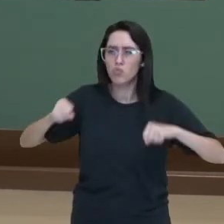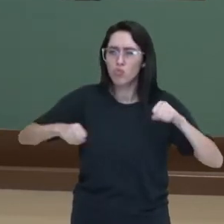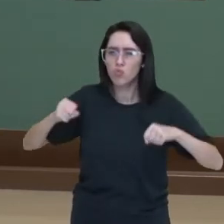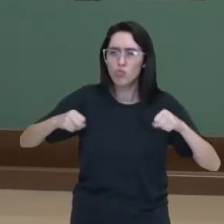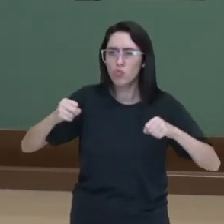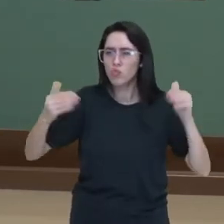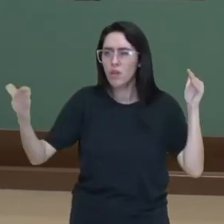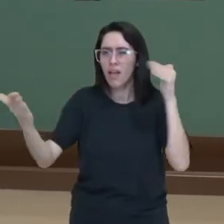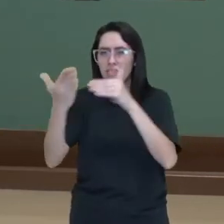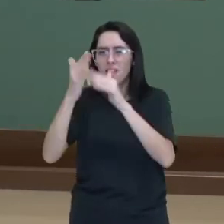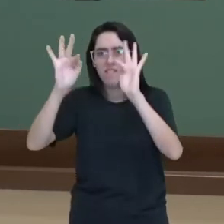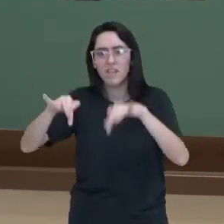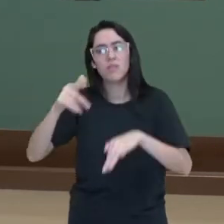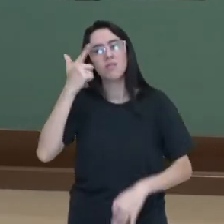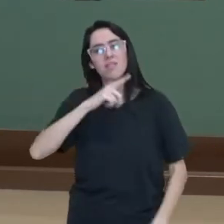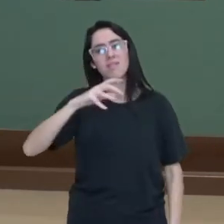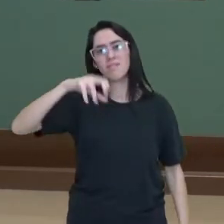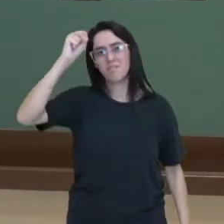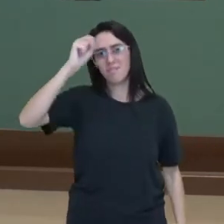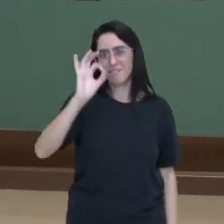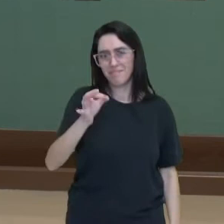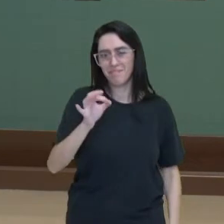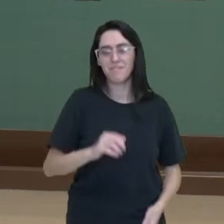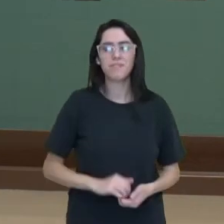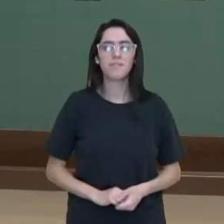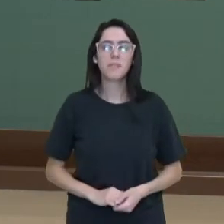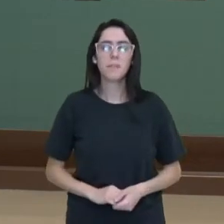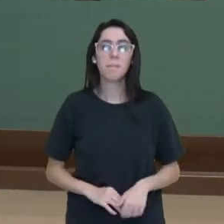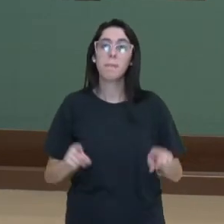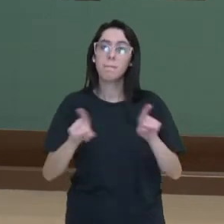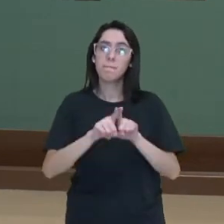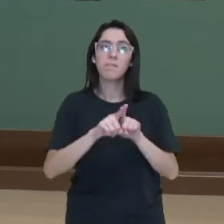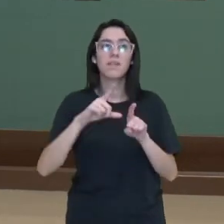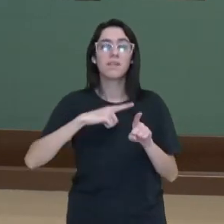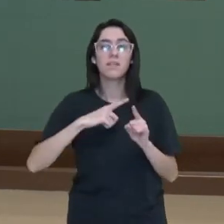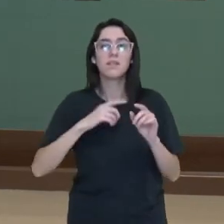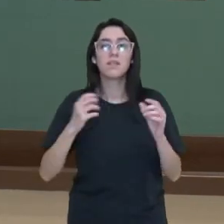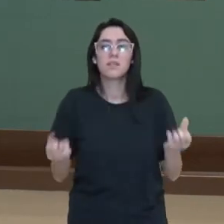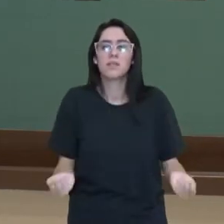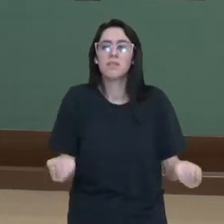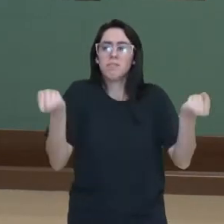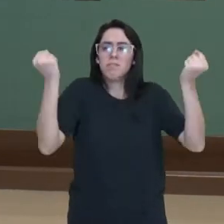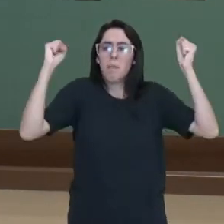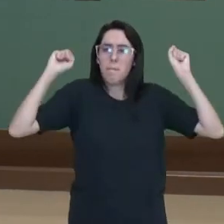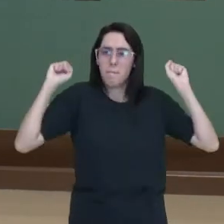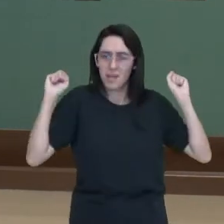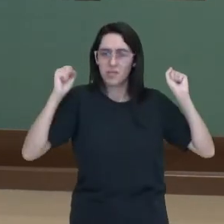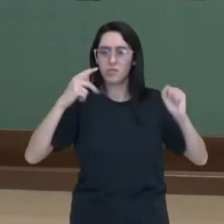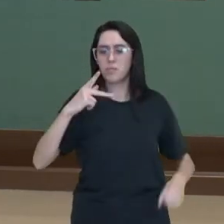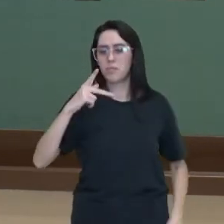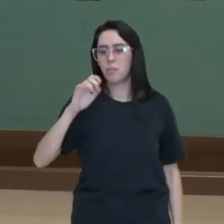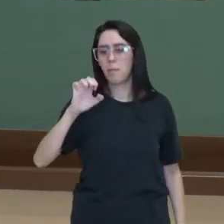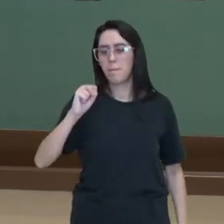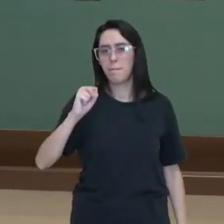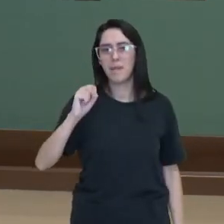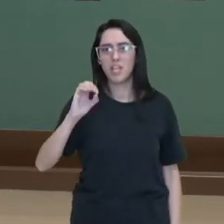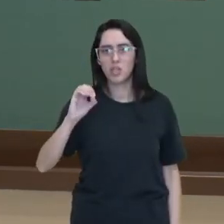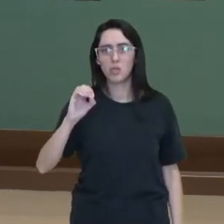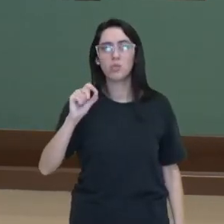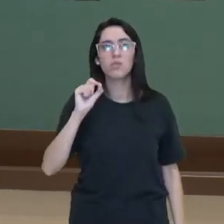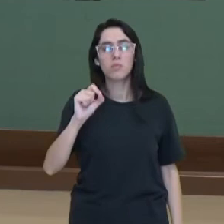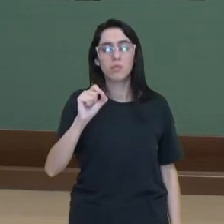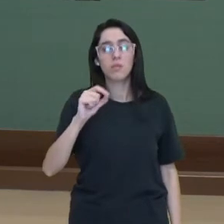tempo acaba vencendo a prova. Também a gente tem o levantamento de peso. Aqui no levantamento de peso